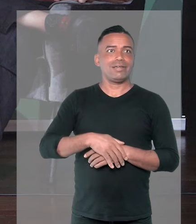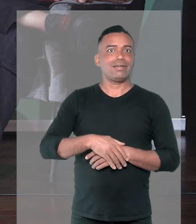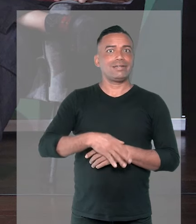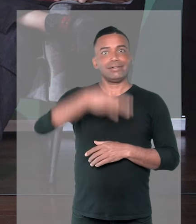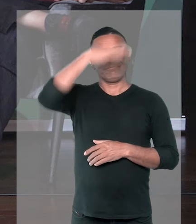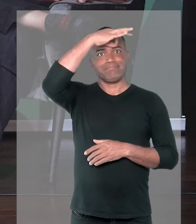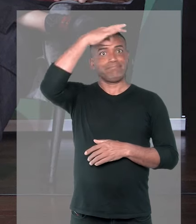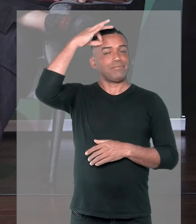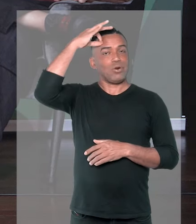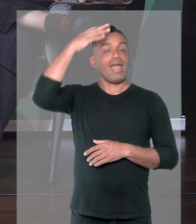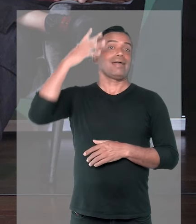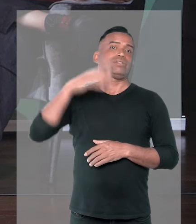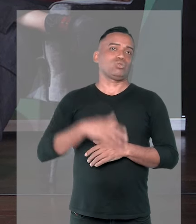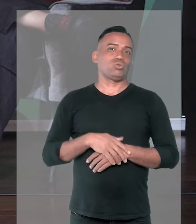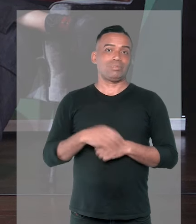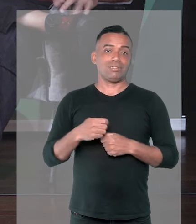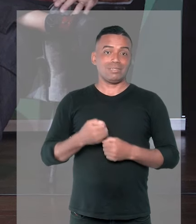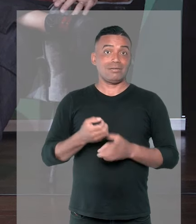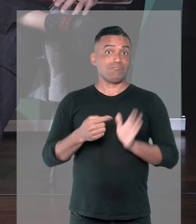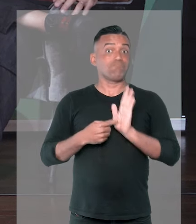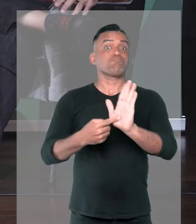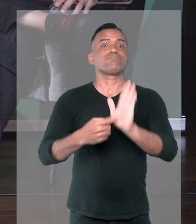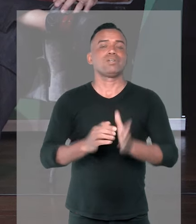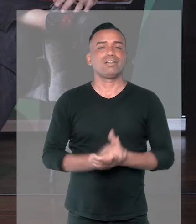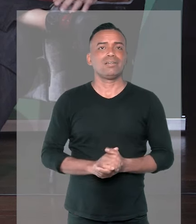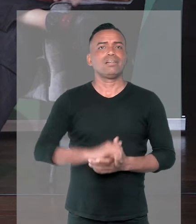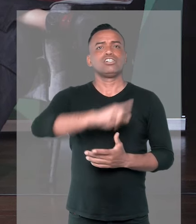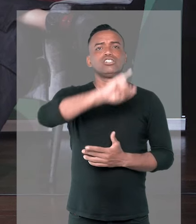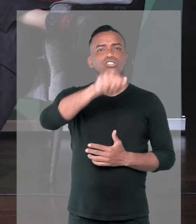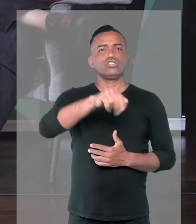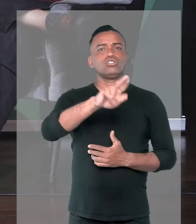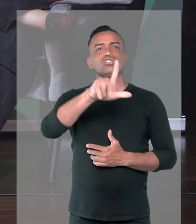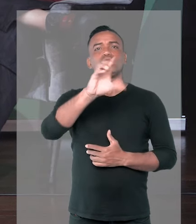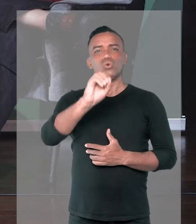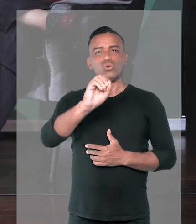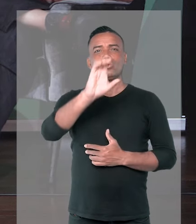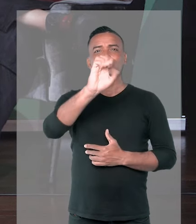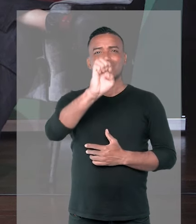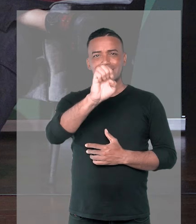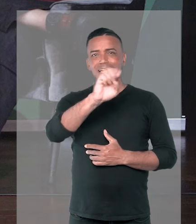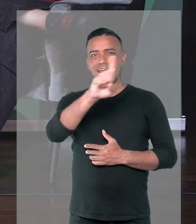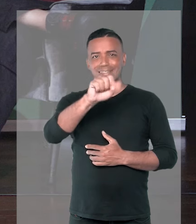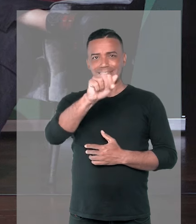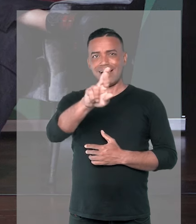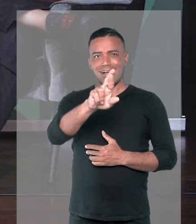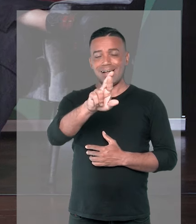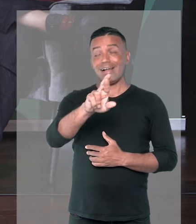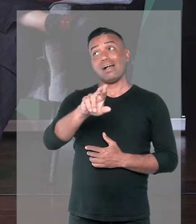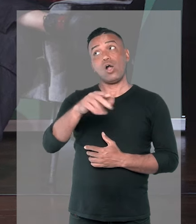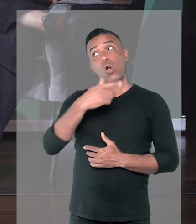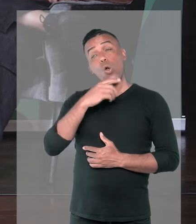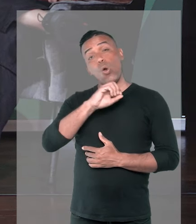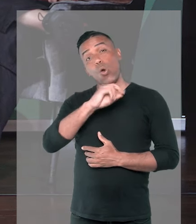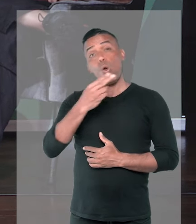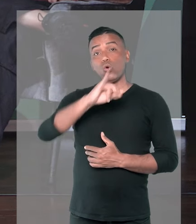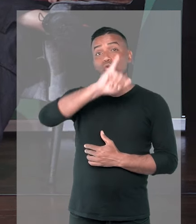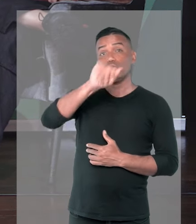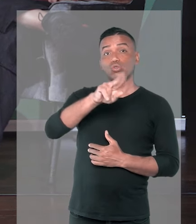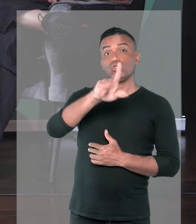parecer muito honesto Mas isso é Júlio César né Júlio César que diz Júlio César ou Júlio né lá